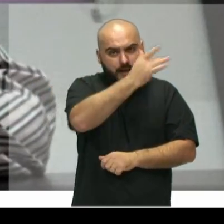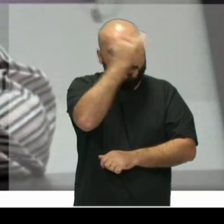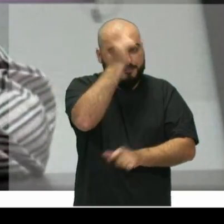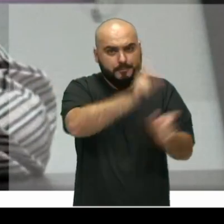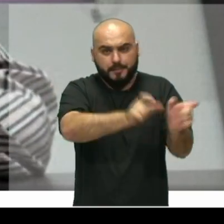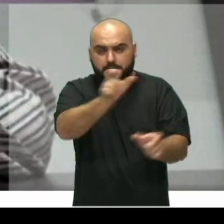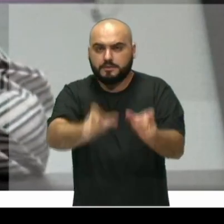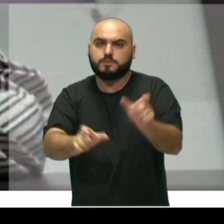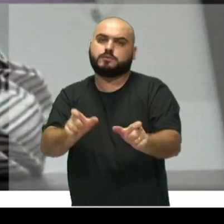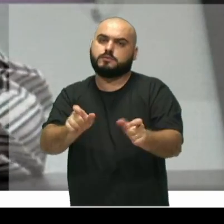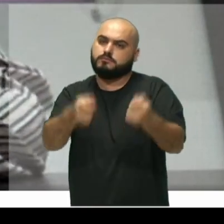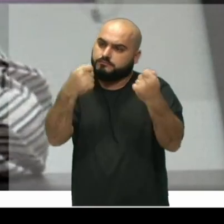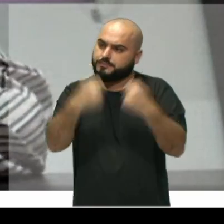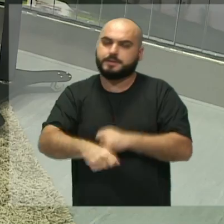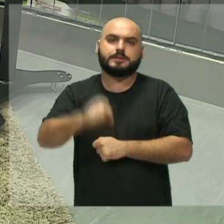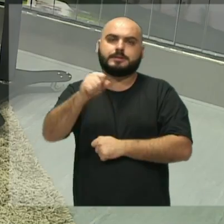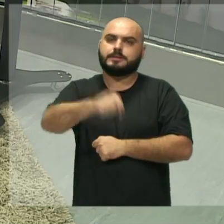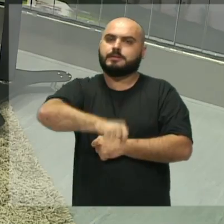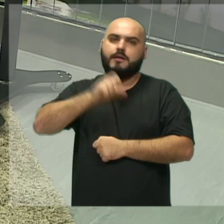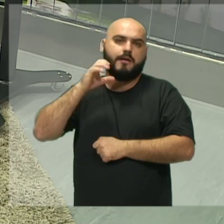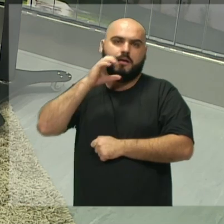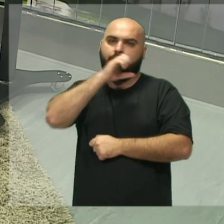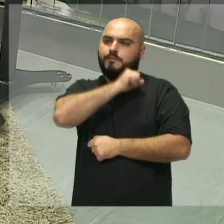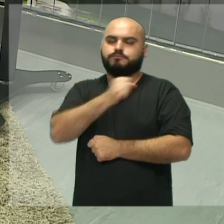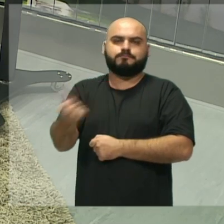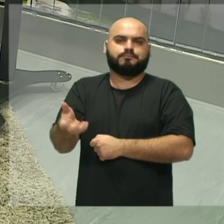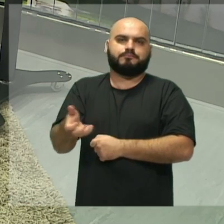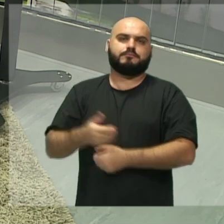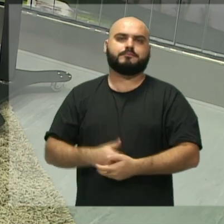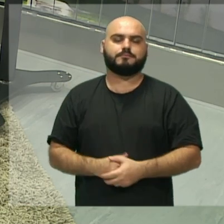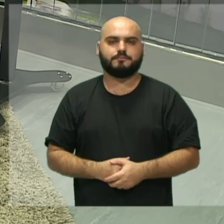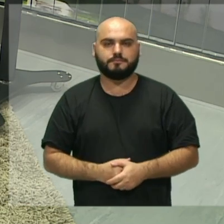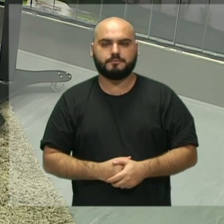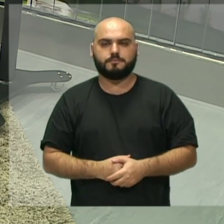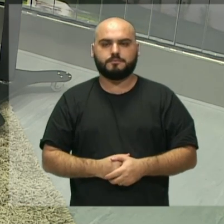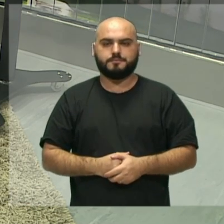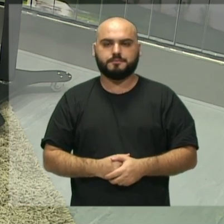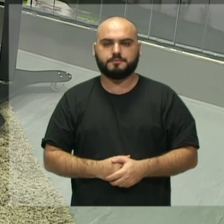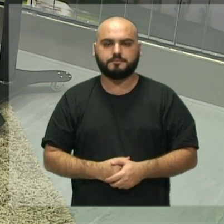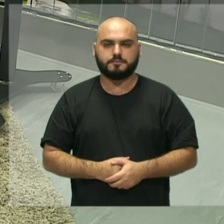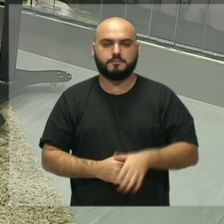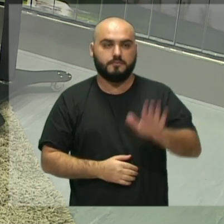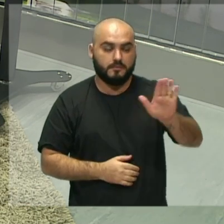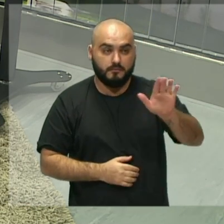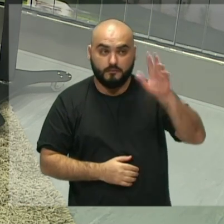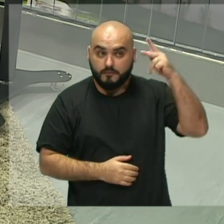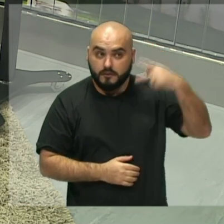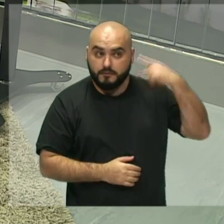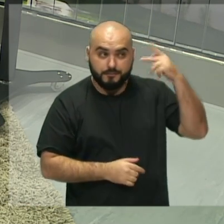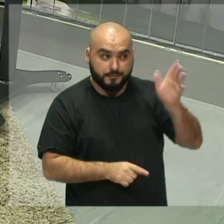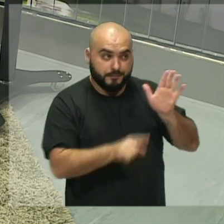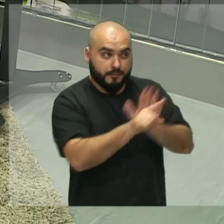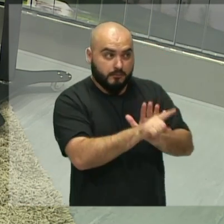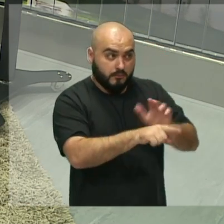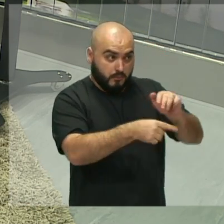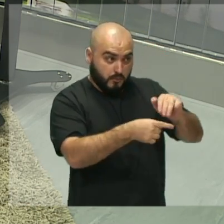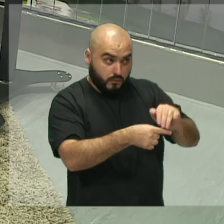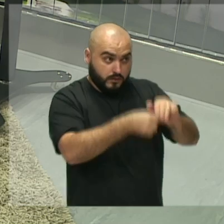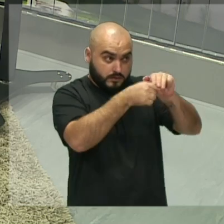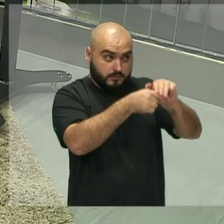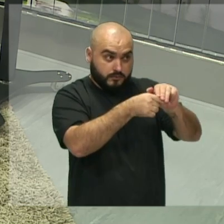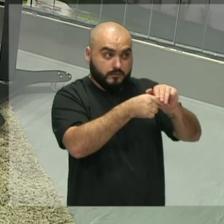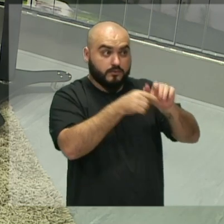nesse enfrentamento. Vereador, a gestão da vacinação no município poderia ter sido